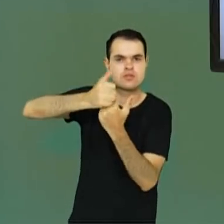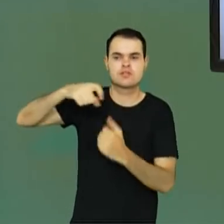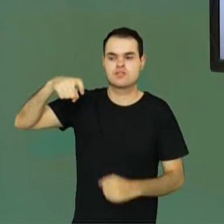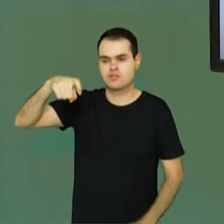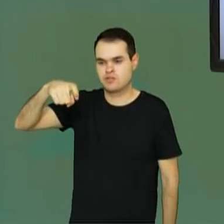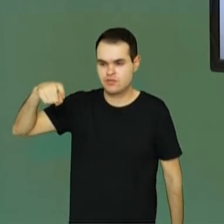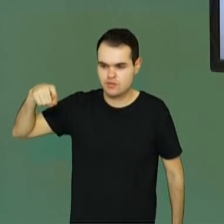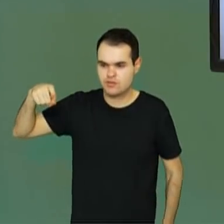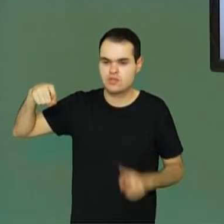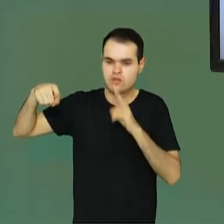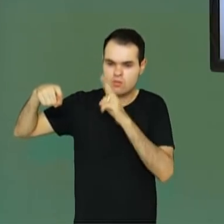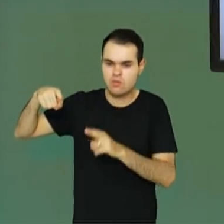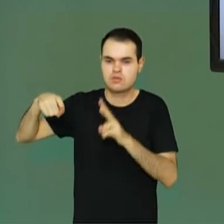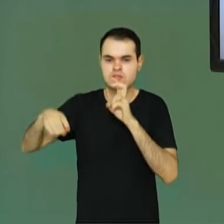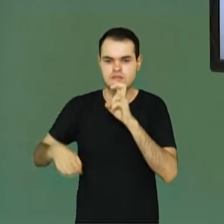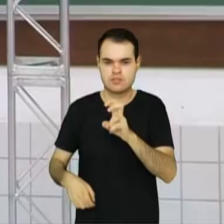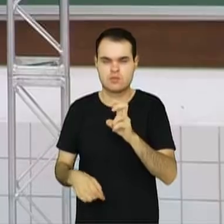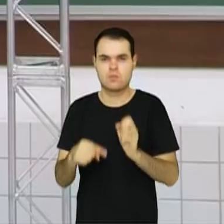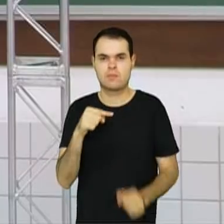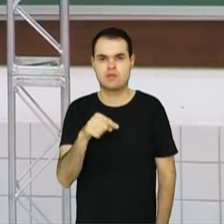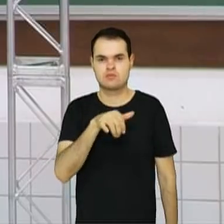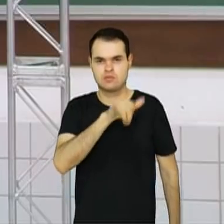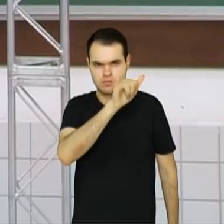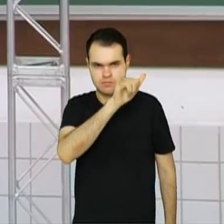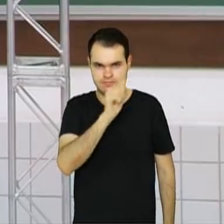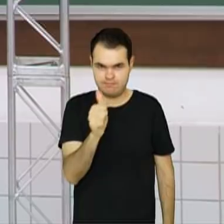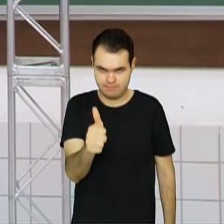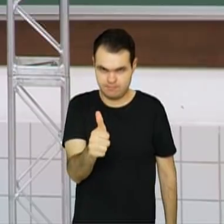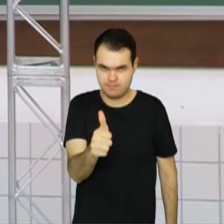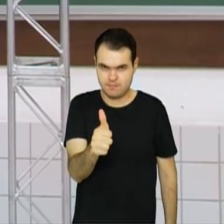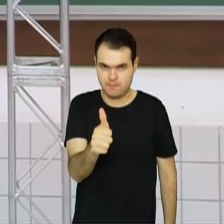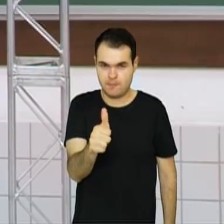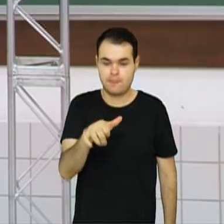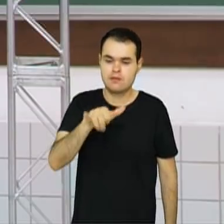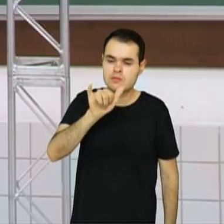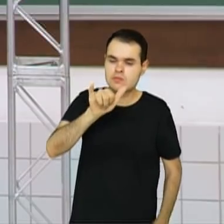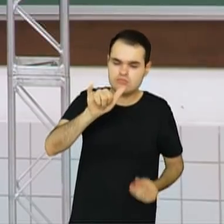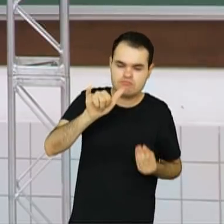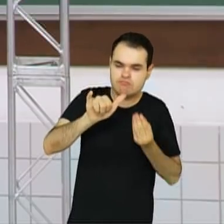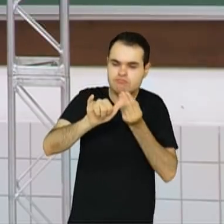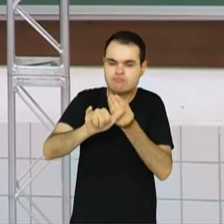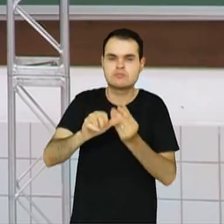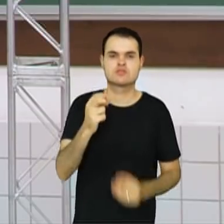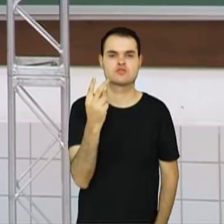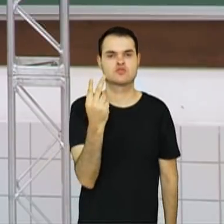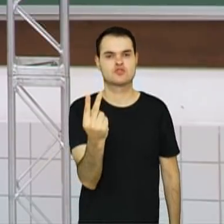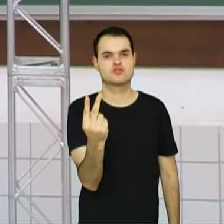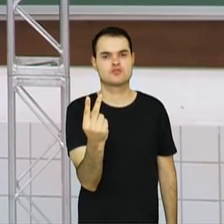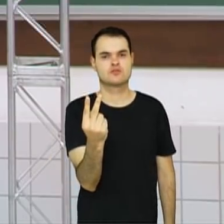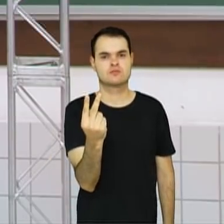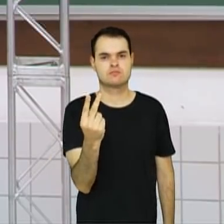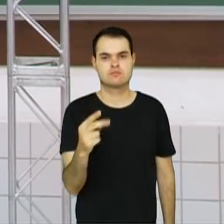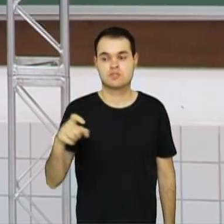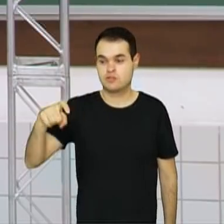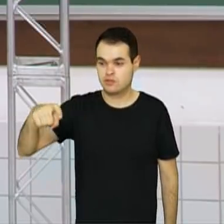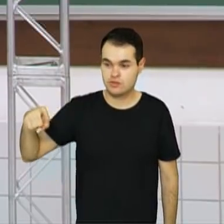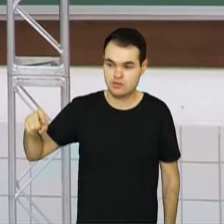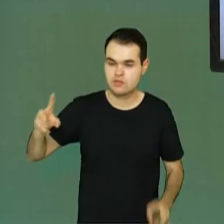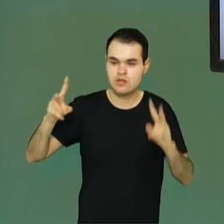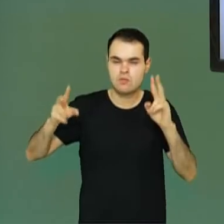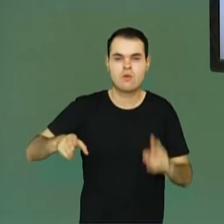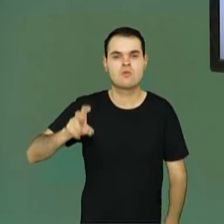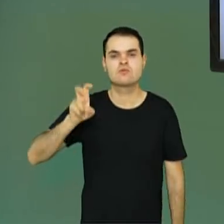x igual a 5 menos y. Certo? No lugar do y, eu coloco 2. Então vai ficar o quê? X igual a